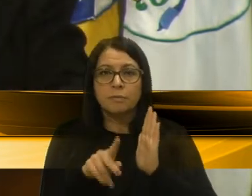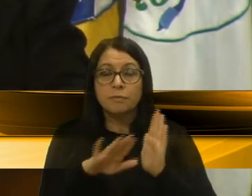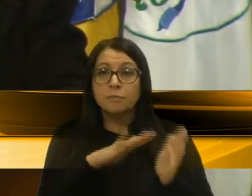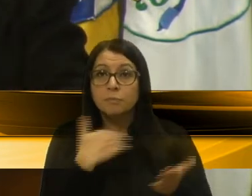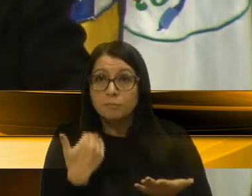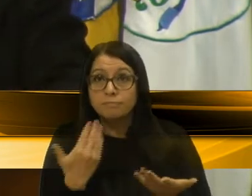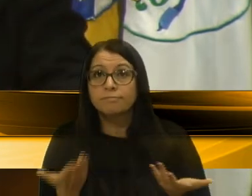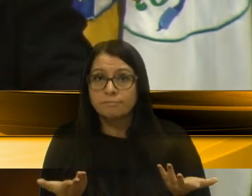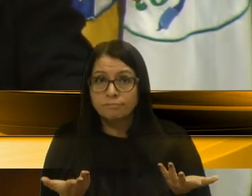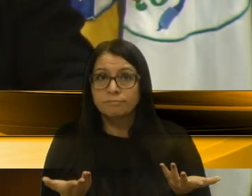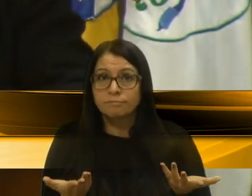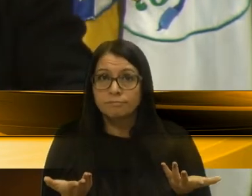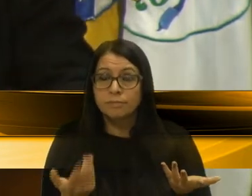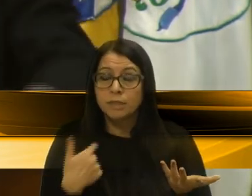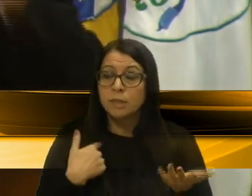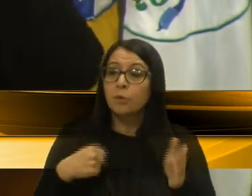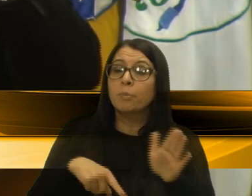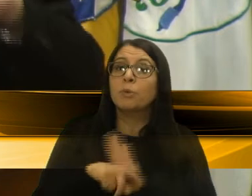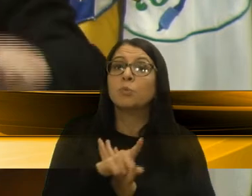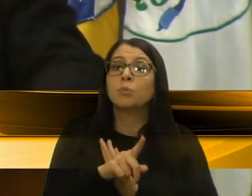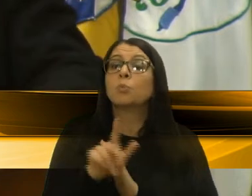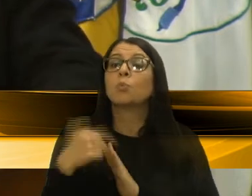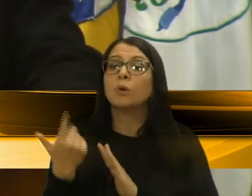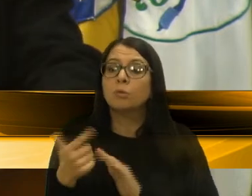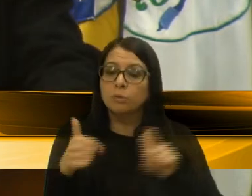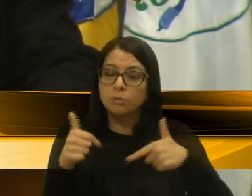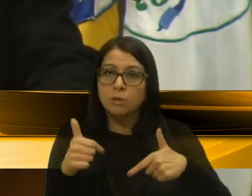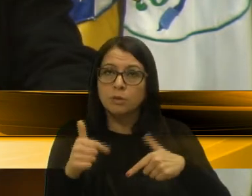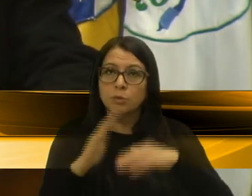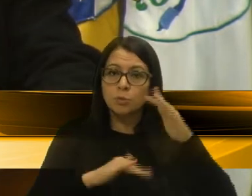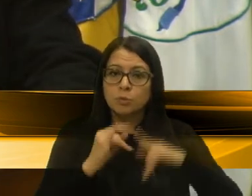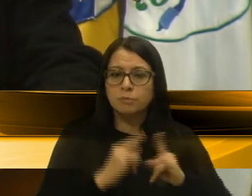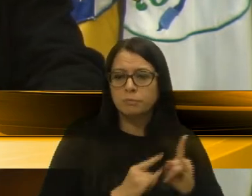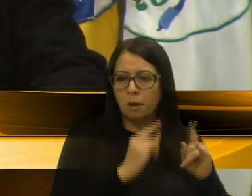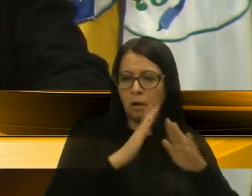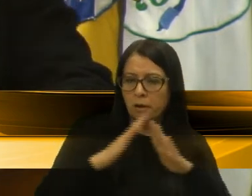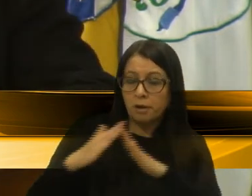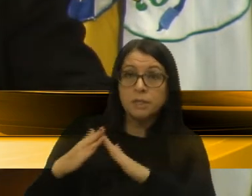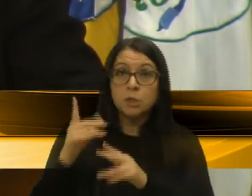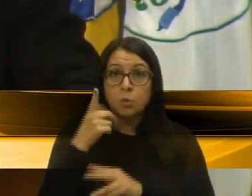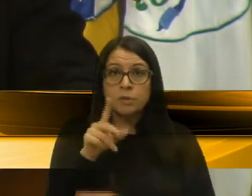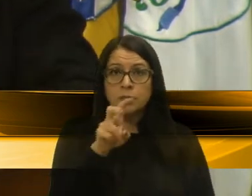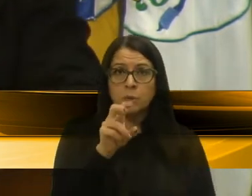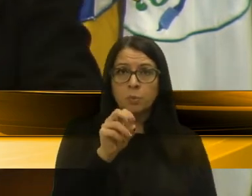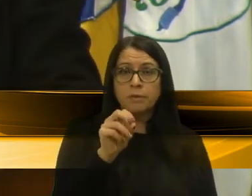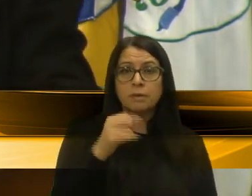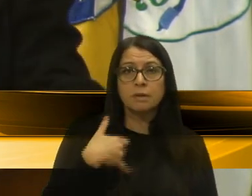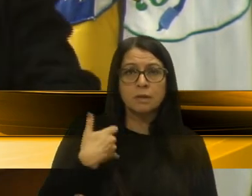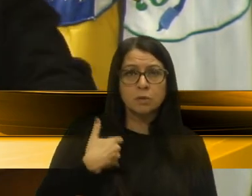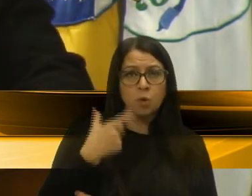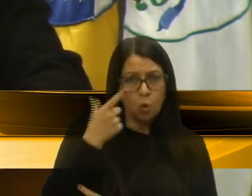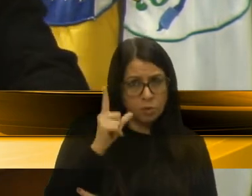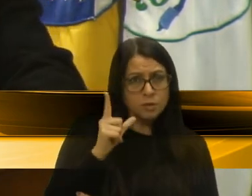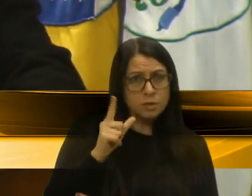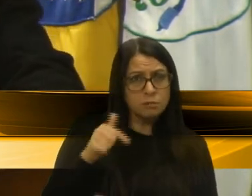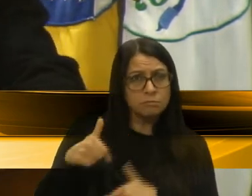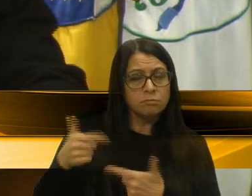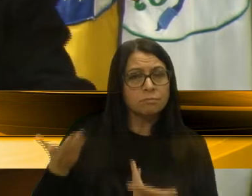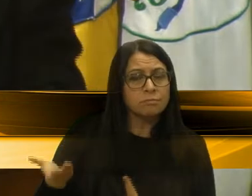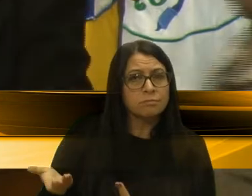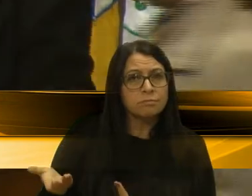morrer. Né? Eu pergunto qual é o trabalhador da construção civil que com 50 anos ainda consegue emprego.